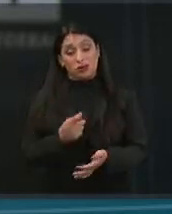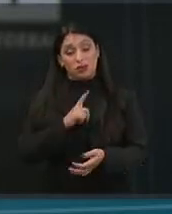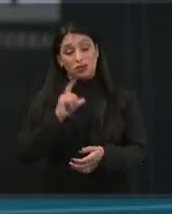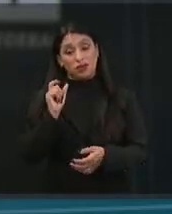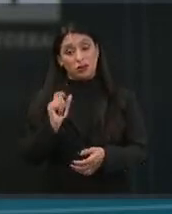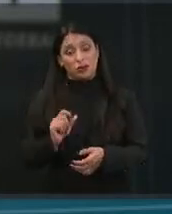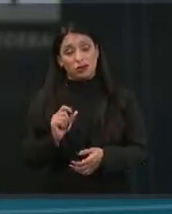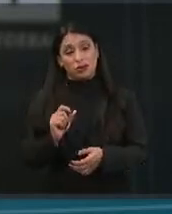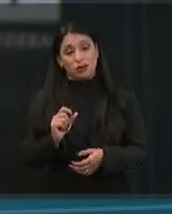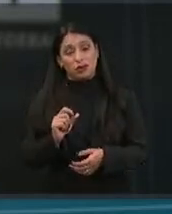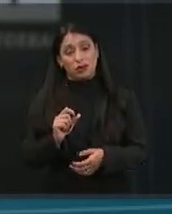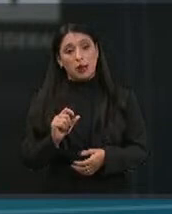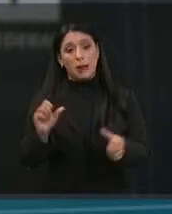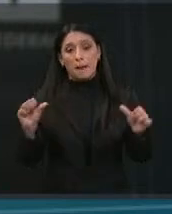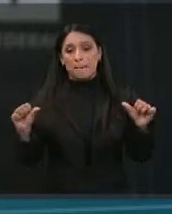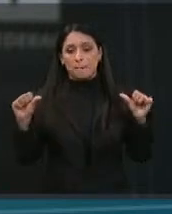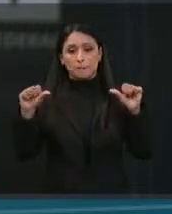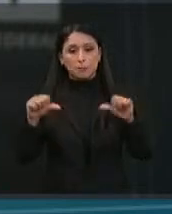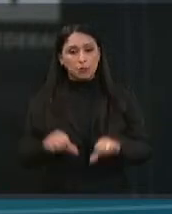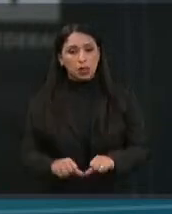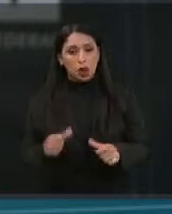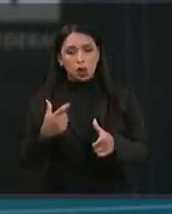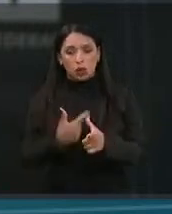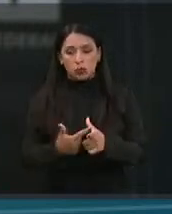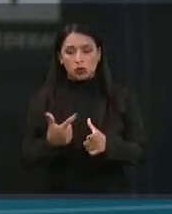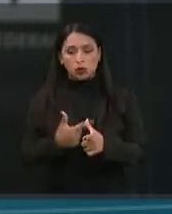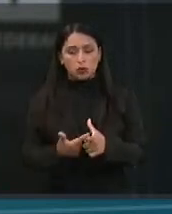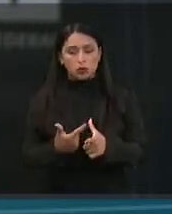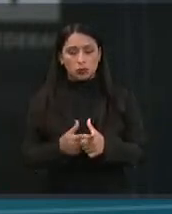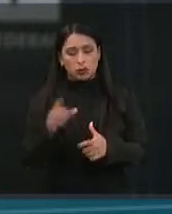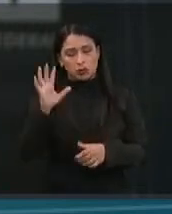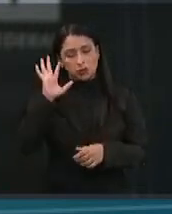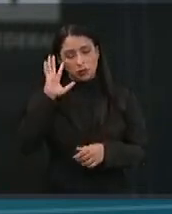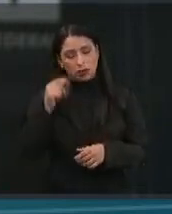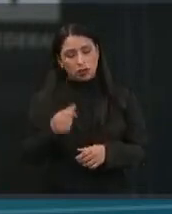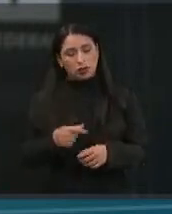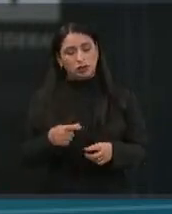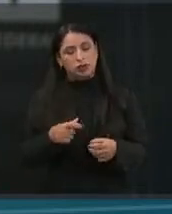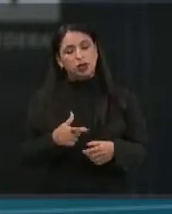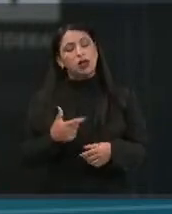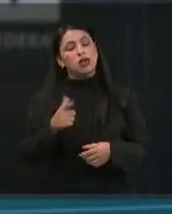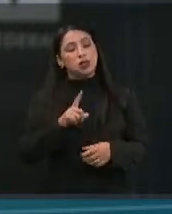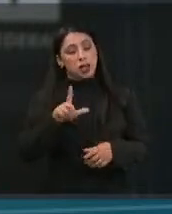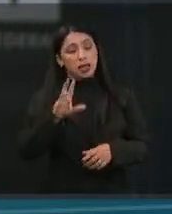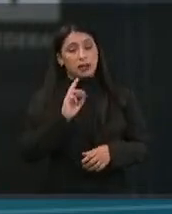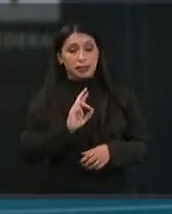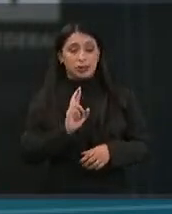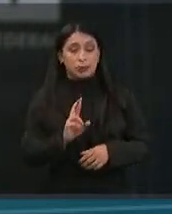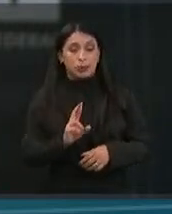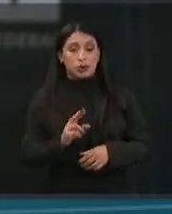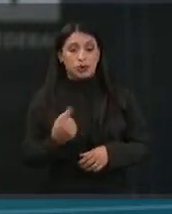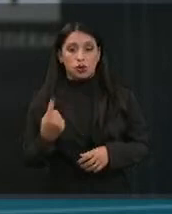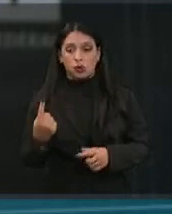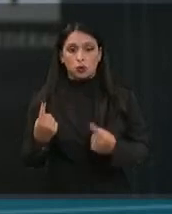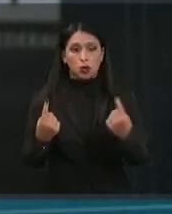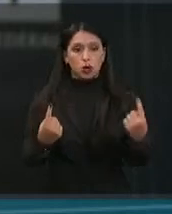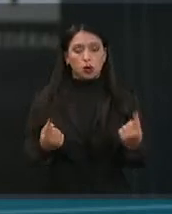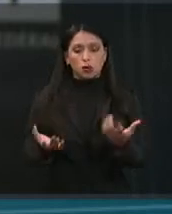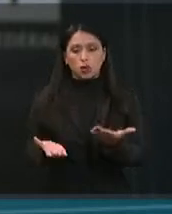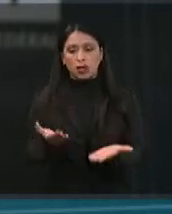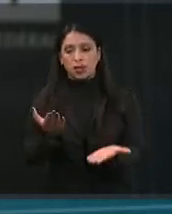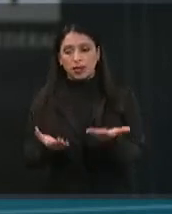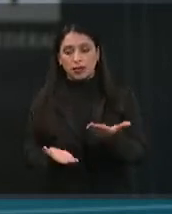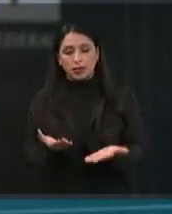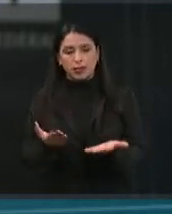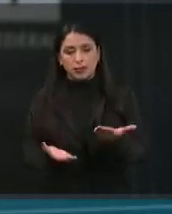que será pior para os mesmos problemas que se quer resolver. Uma ou outra solução precisam ser calibradas e não se